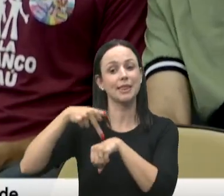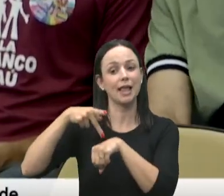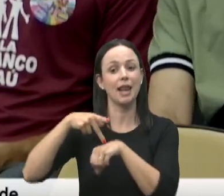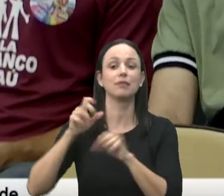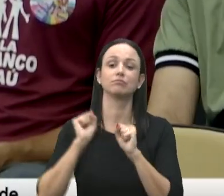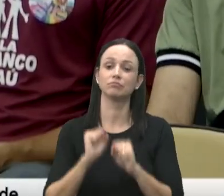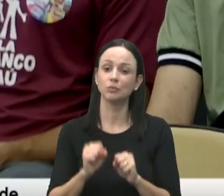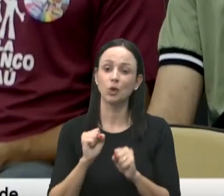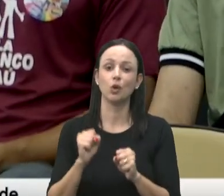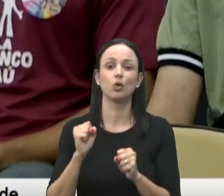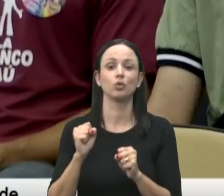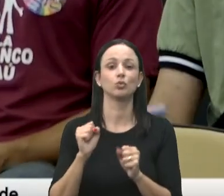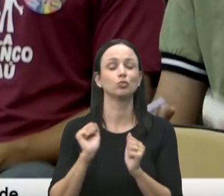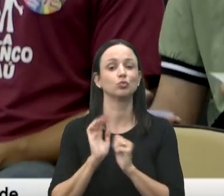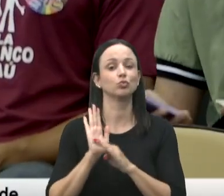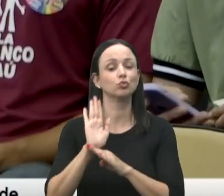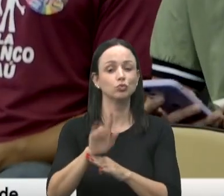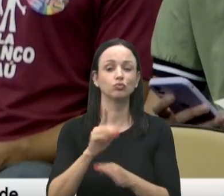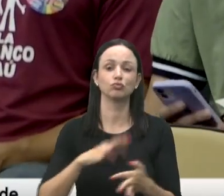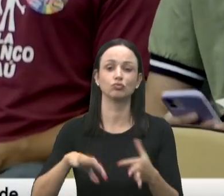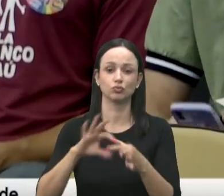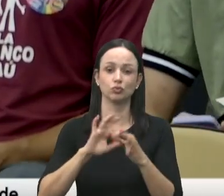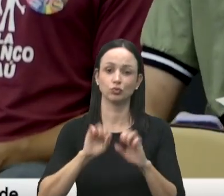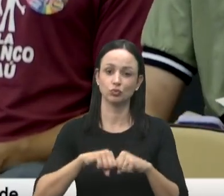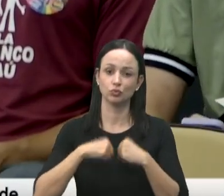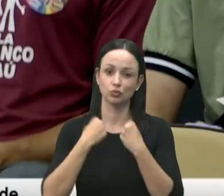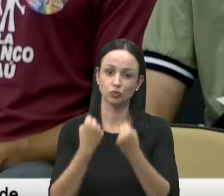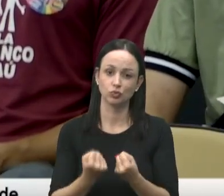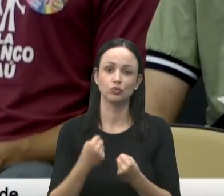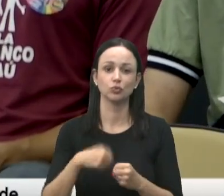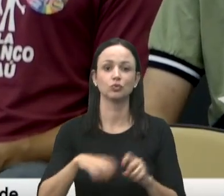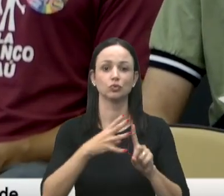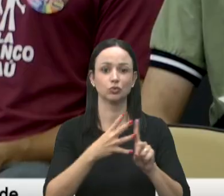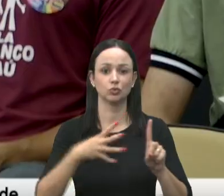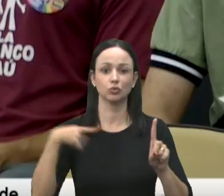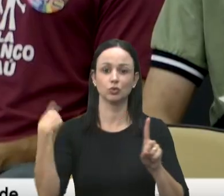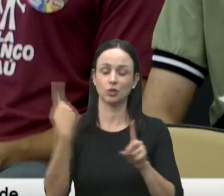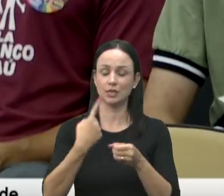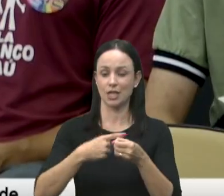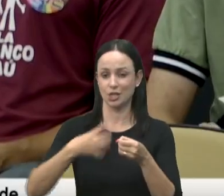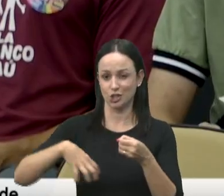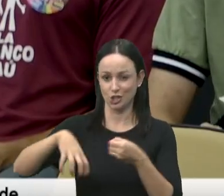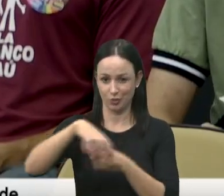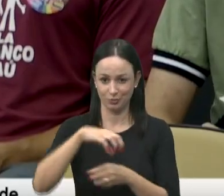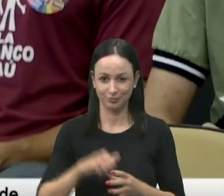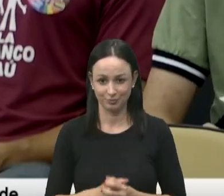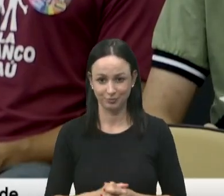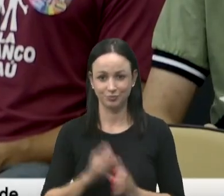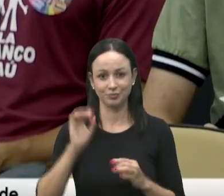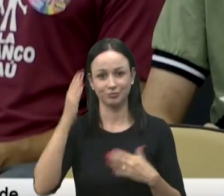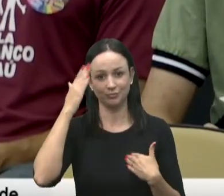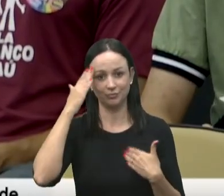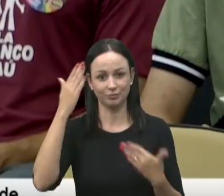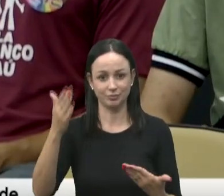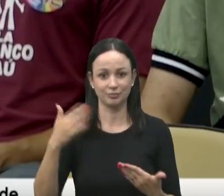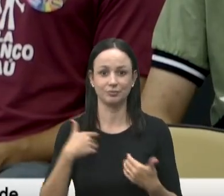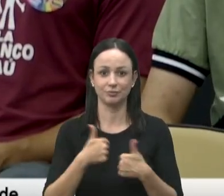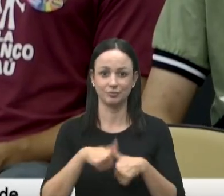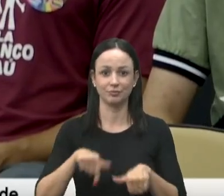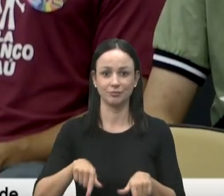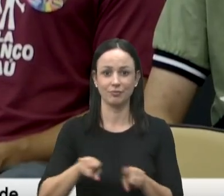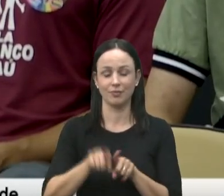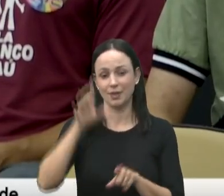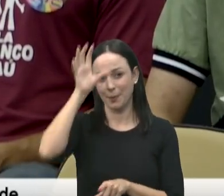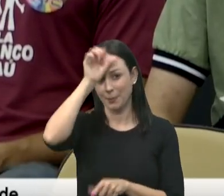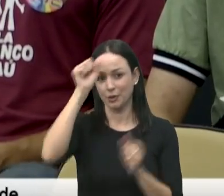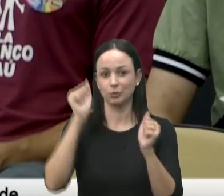poder fazer parte dessa união de esforços, dessa força LGBT na nossa região. Então, quero só agradecer, estou aqui para aprender junto